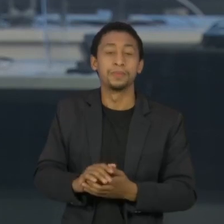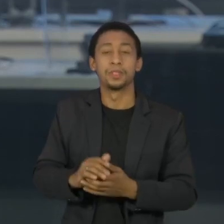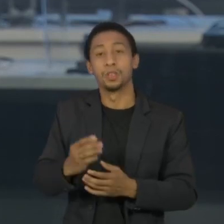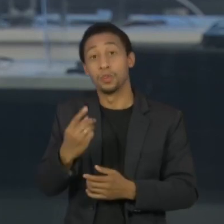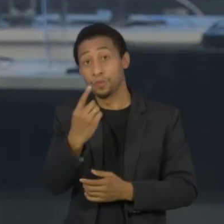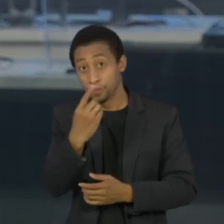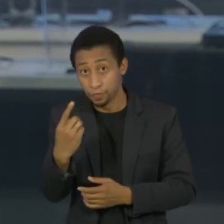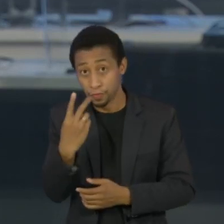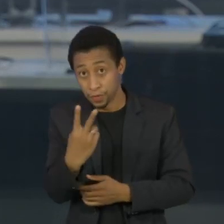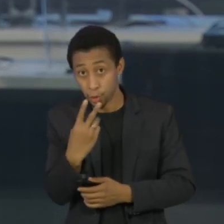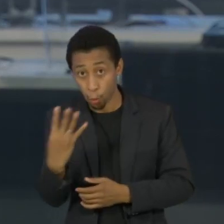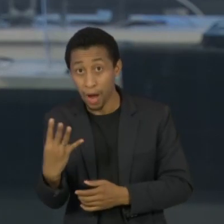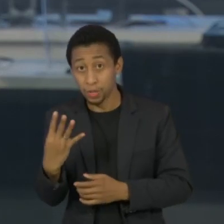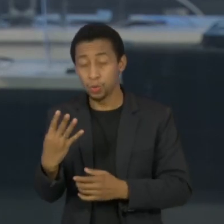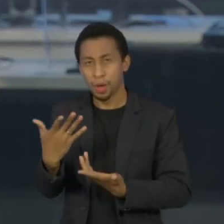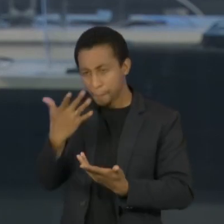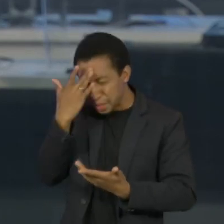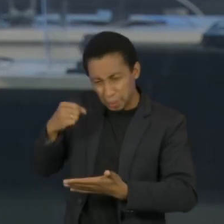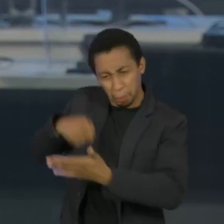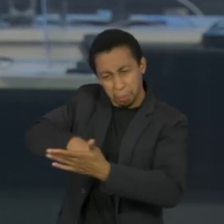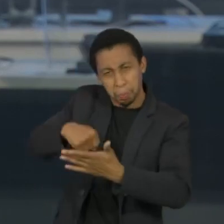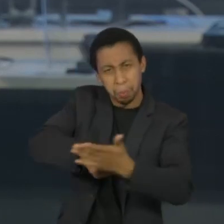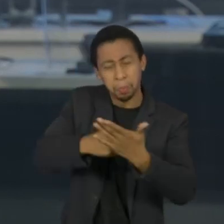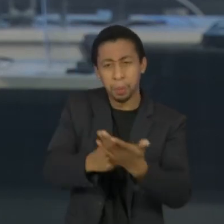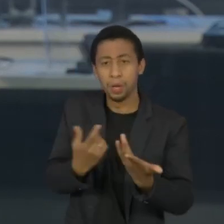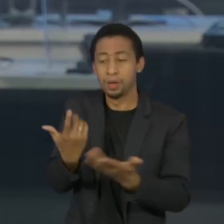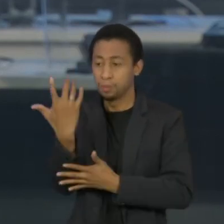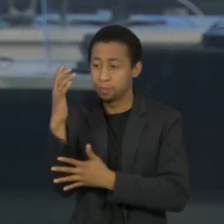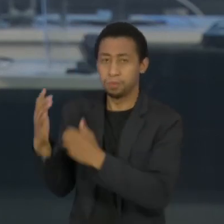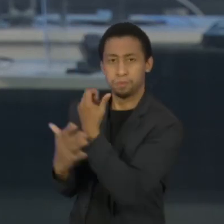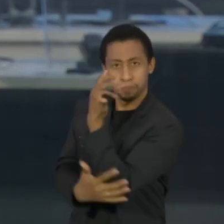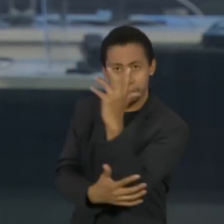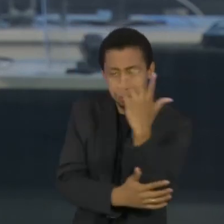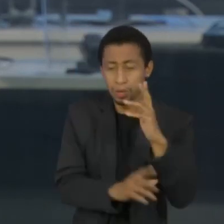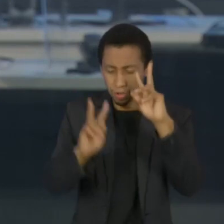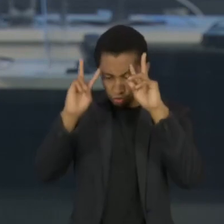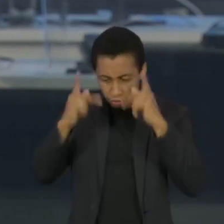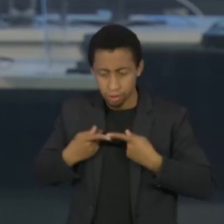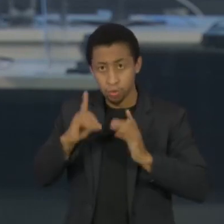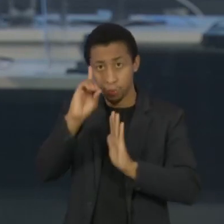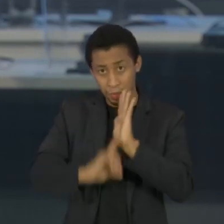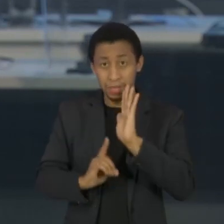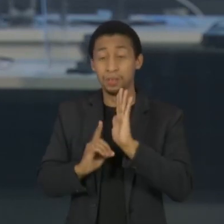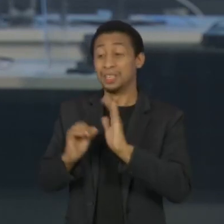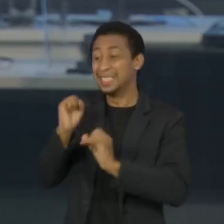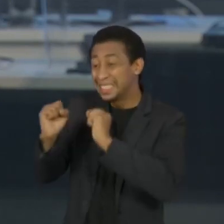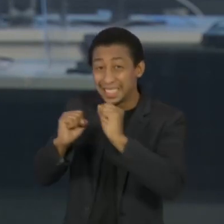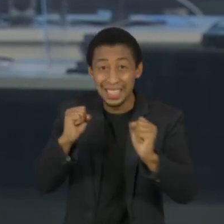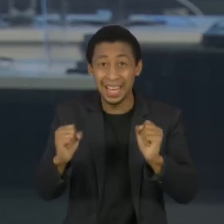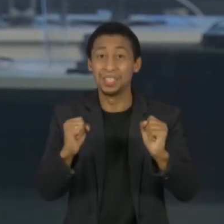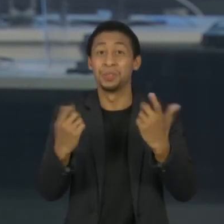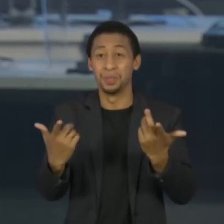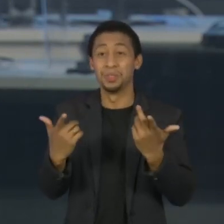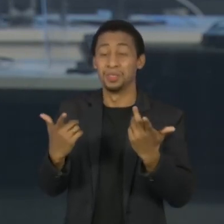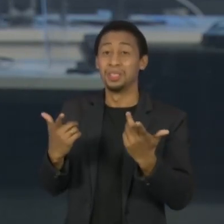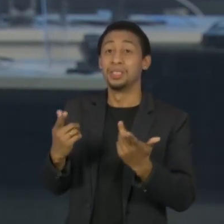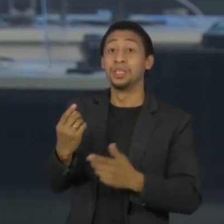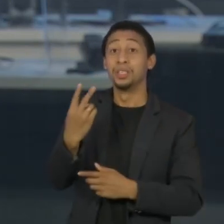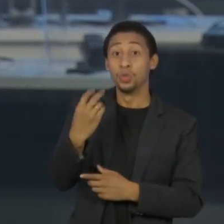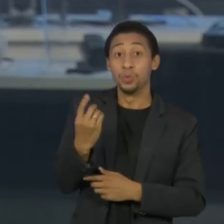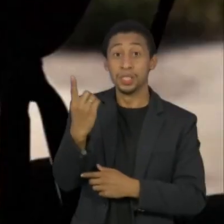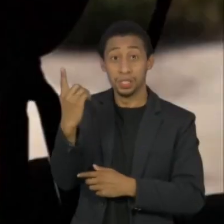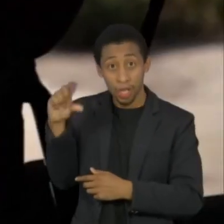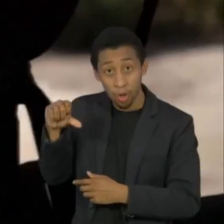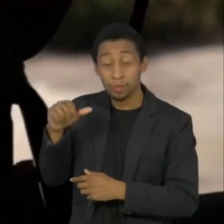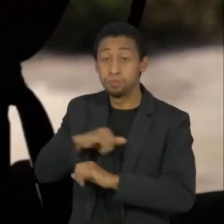4 ativistas ambientais e defensores dos direitos humanos foram assassinados no Brasil em 2019. O alerta é da ONG internacional Global